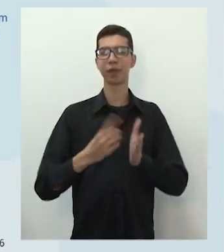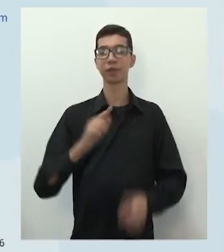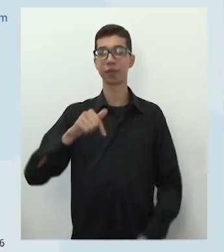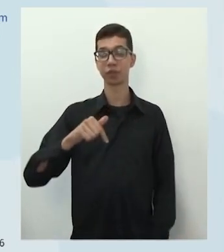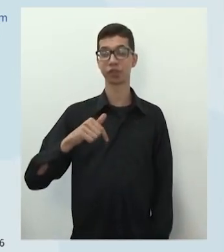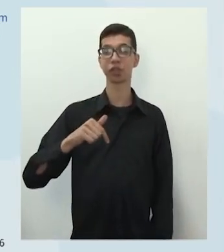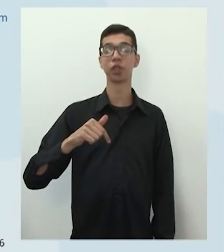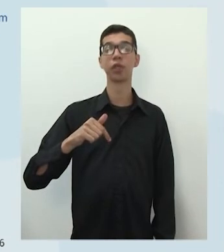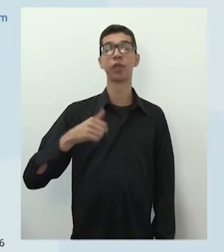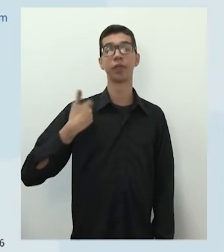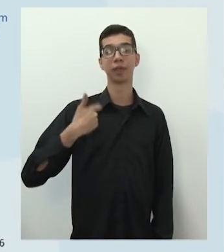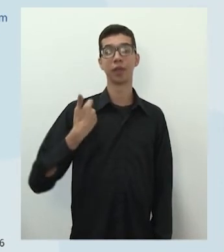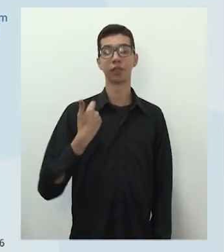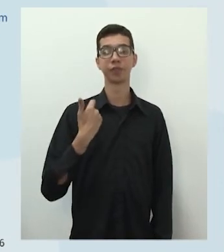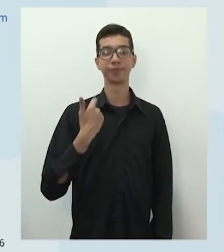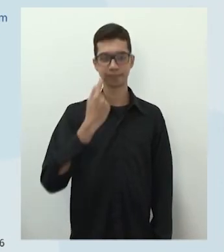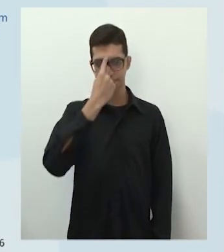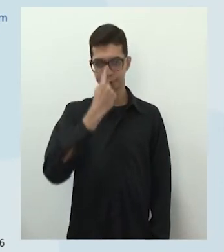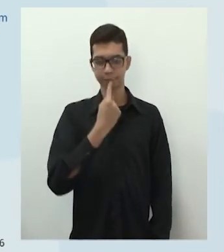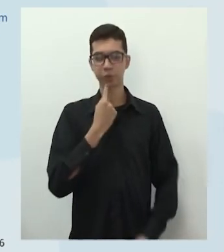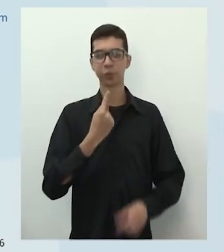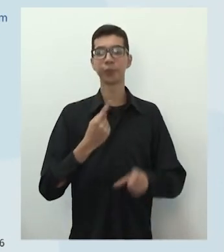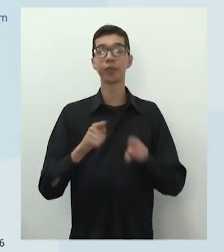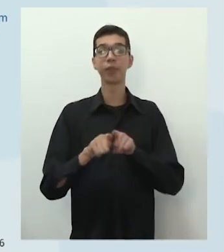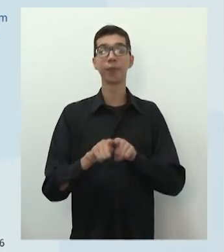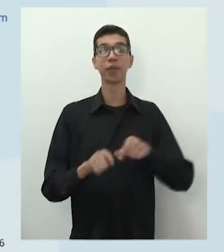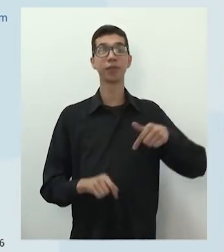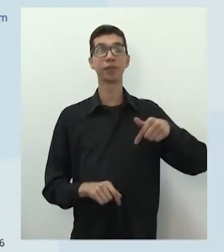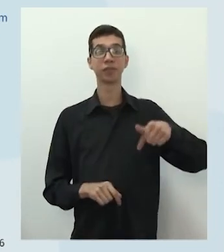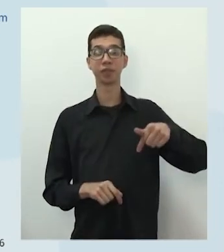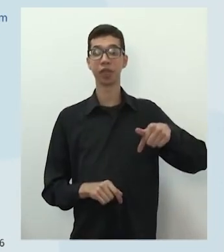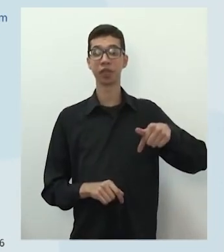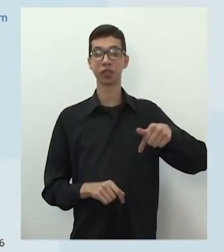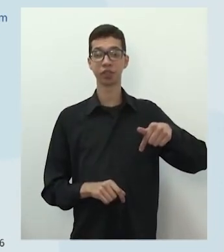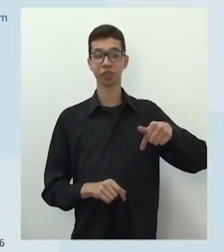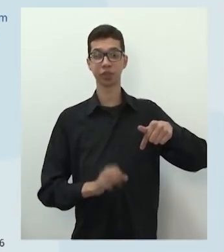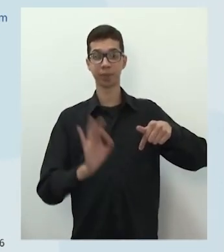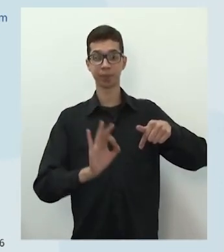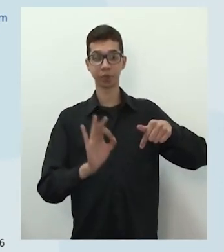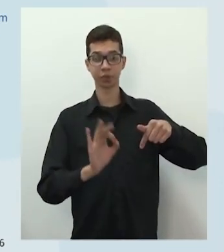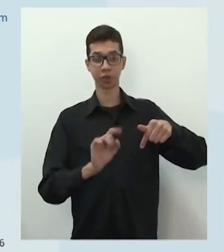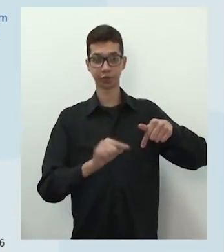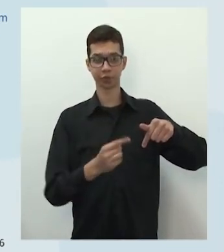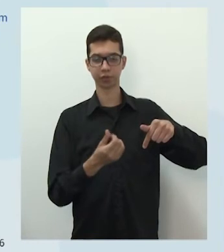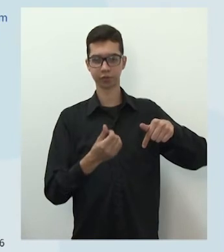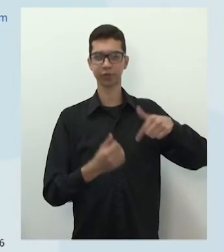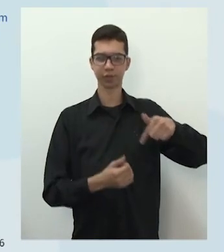quantas séries você já acompanhou pela internet. Passa o próximo para mim.